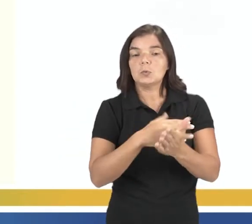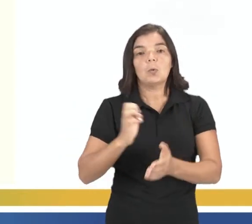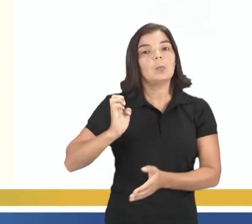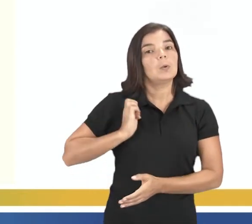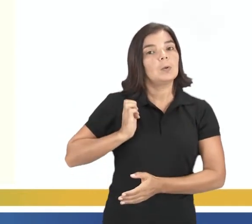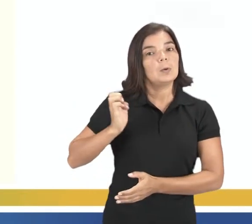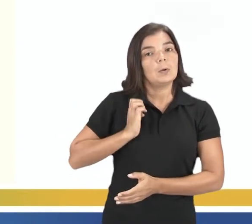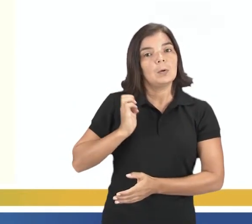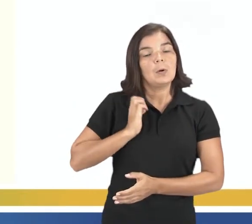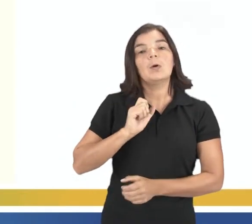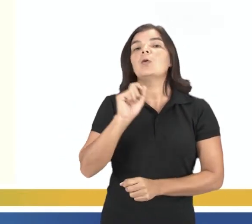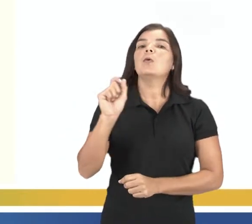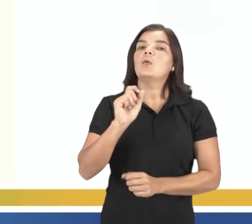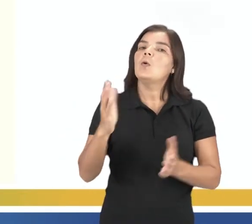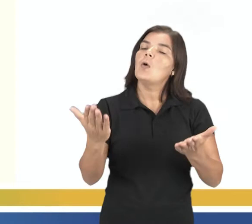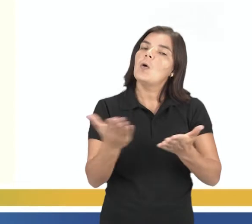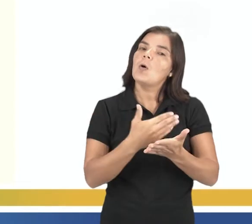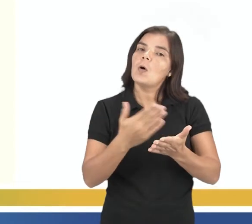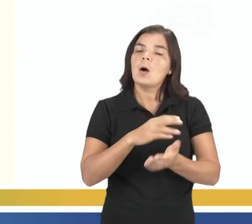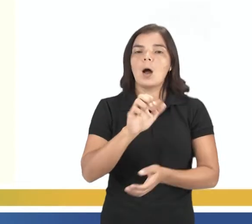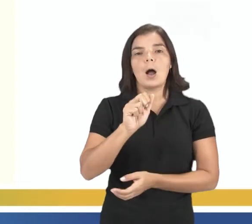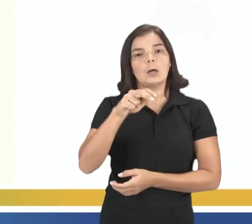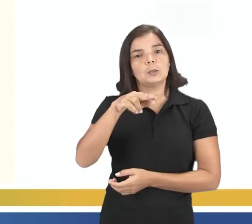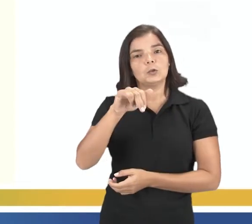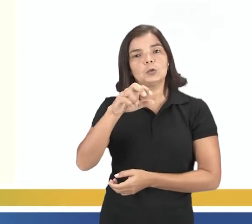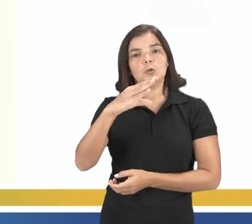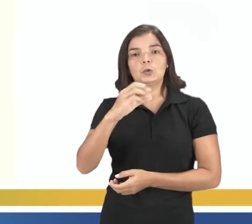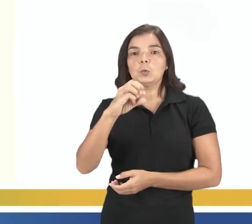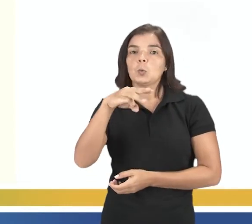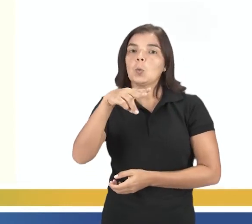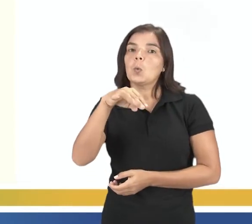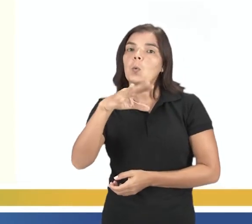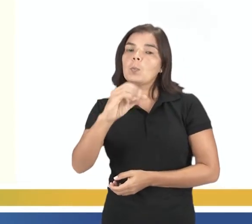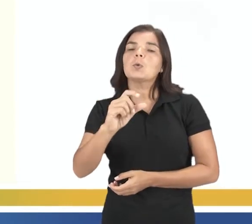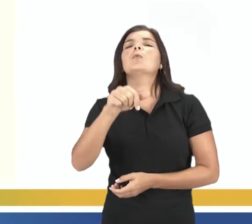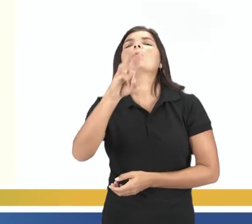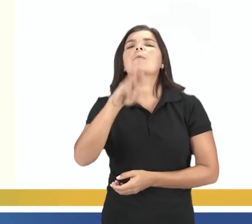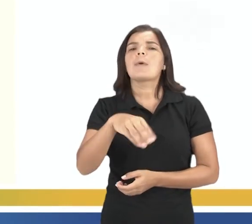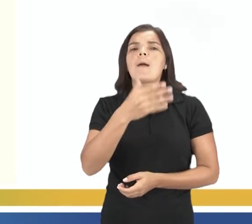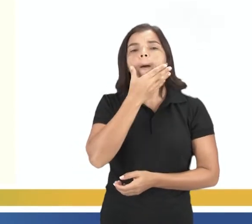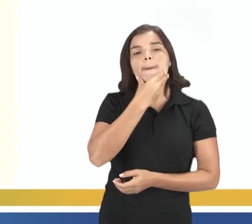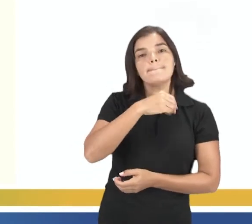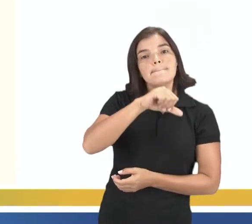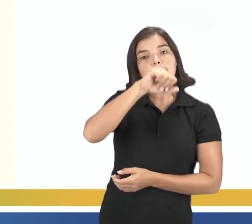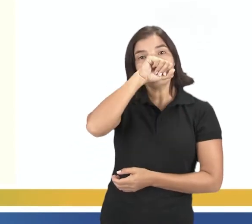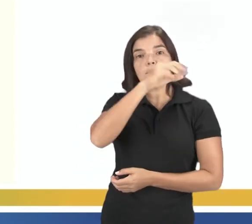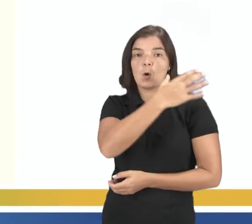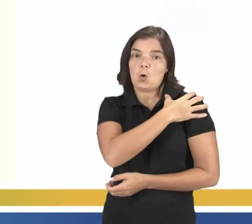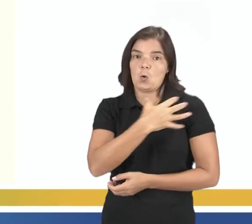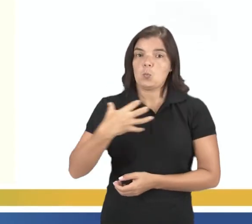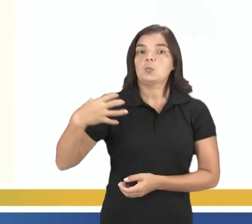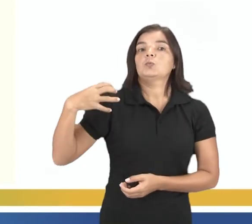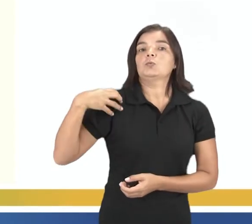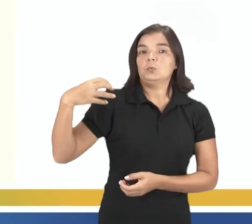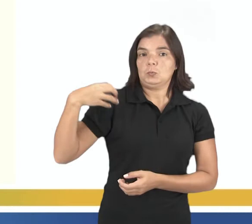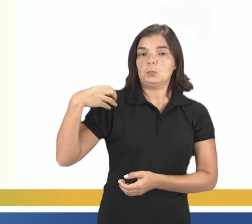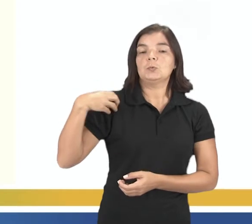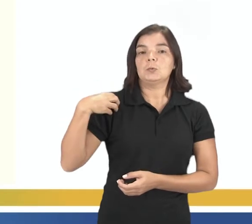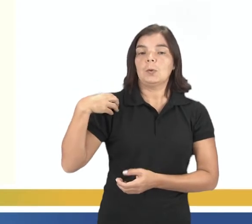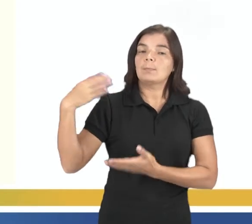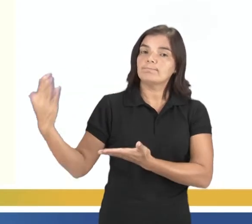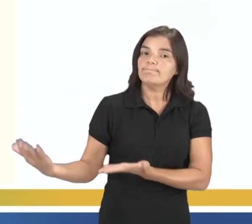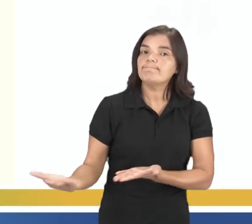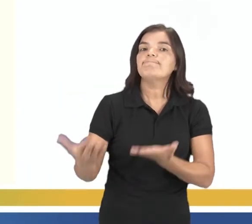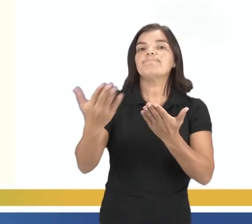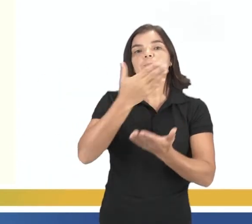ética, intitulado Ética a Nicômaco. E Nicômaco quem era? O pai do Aristóteles era Nicômaco, e em homenagem